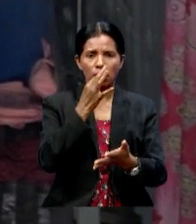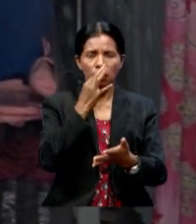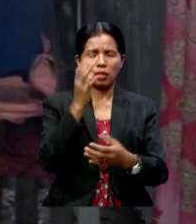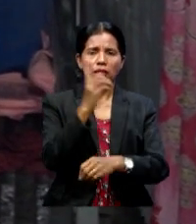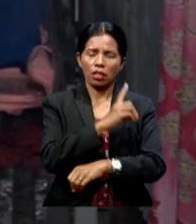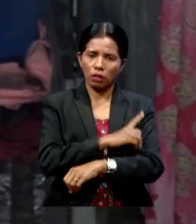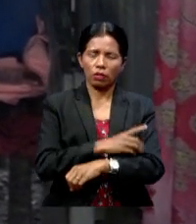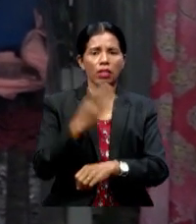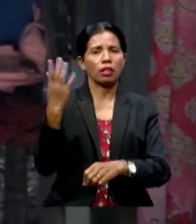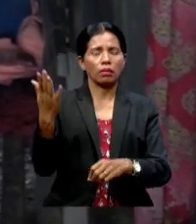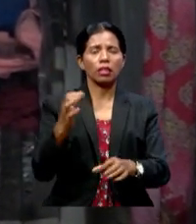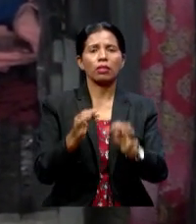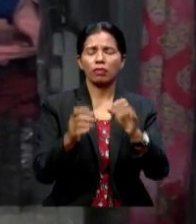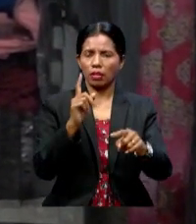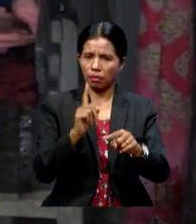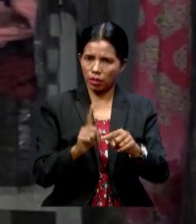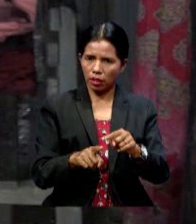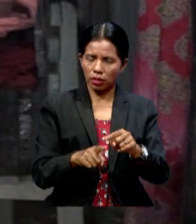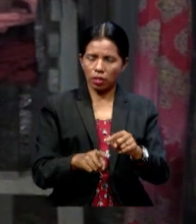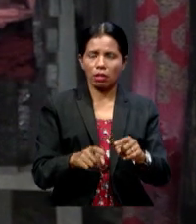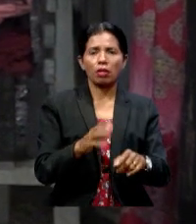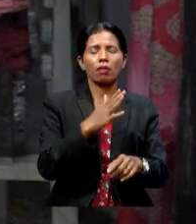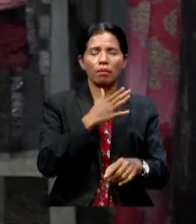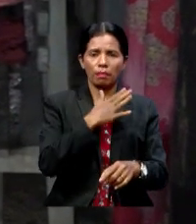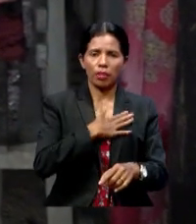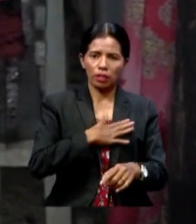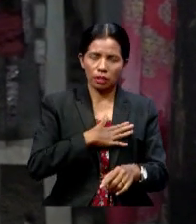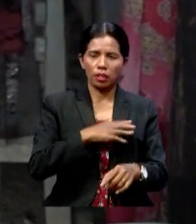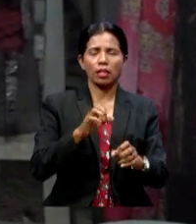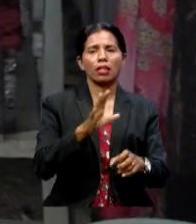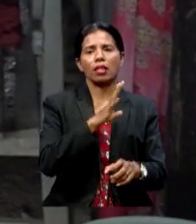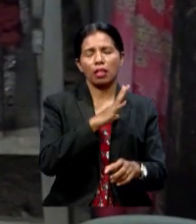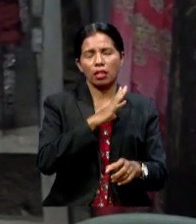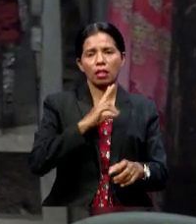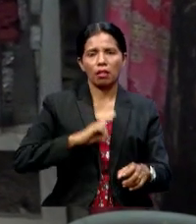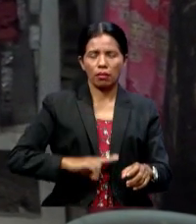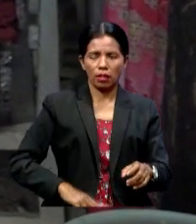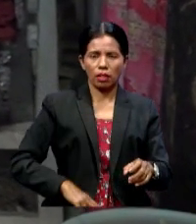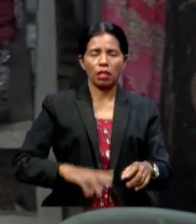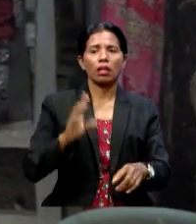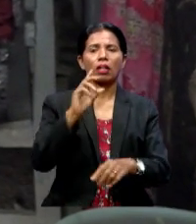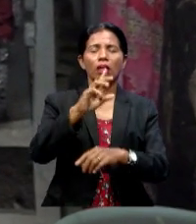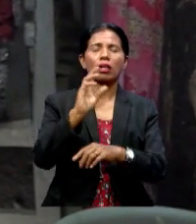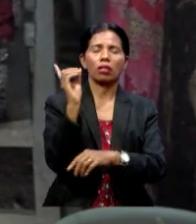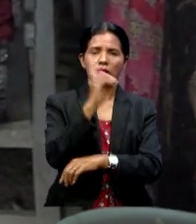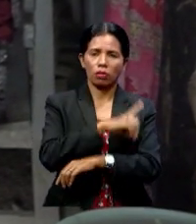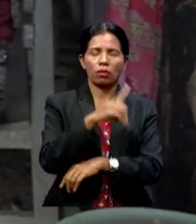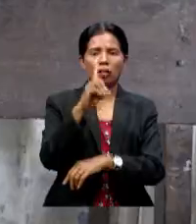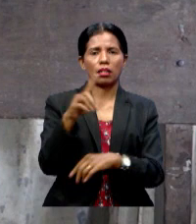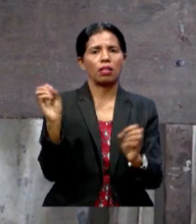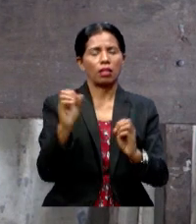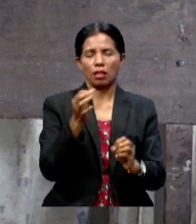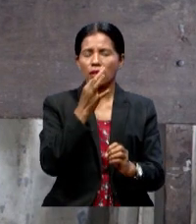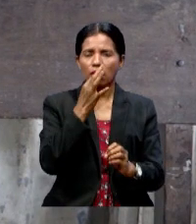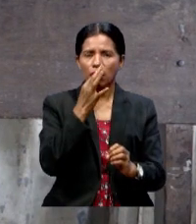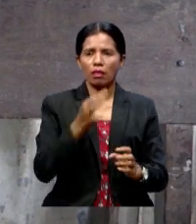naba maybe kare klabele o paciência tem que tahan hamlaha durante loron tomak vizinho sira